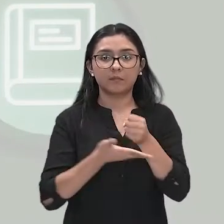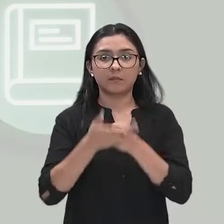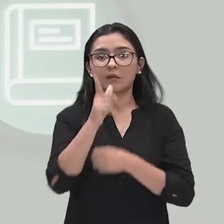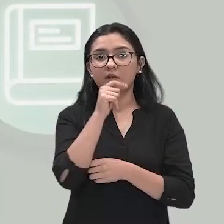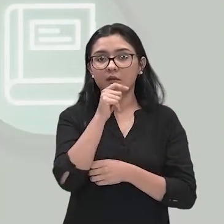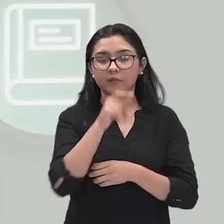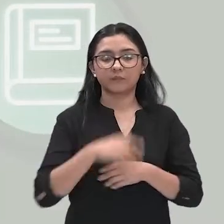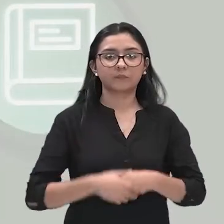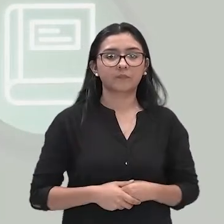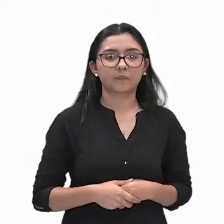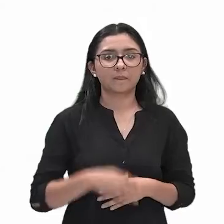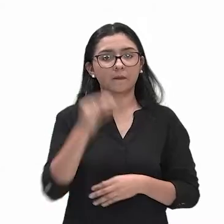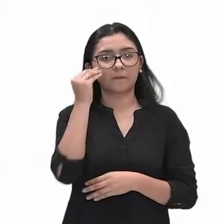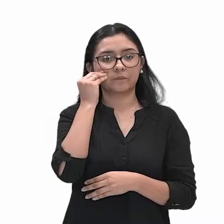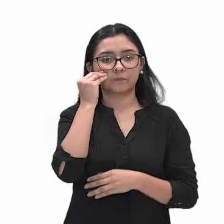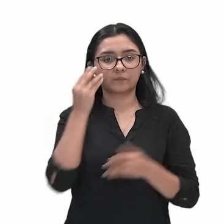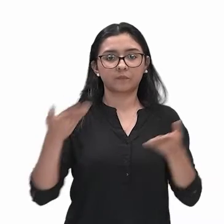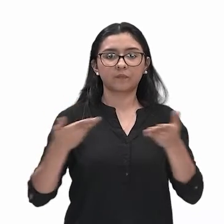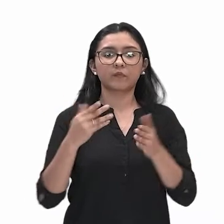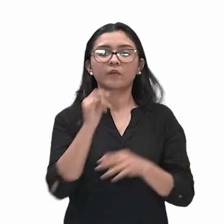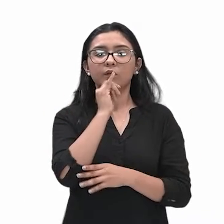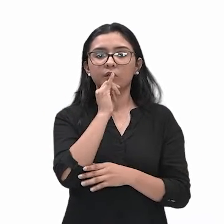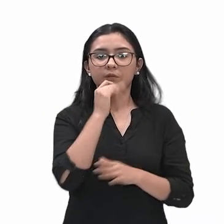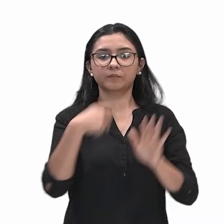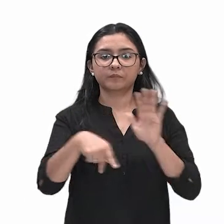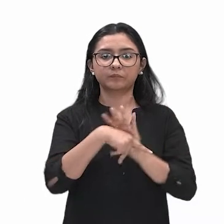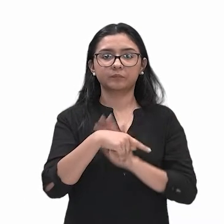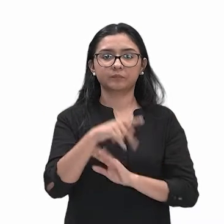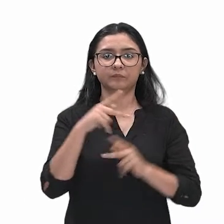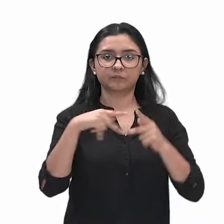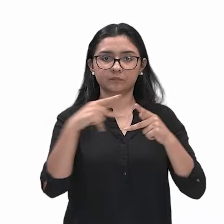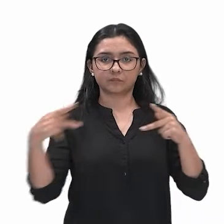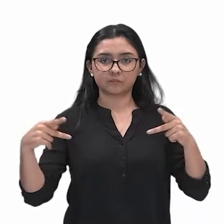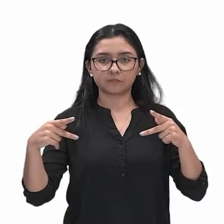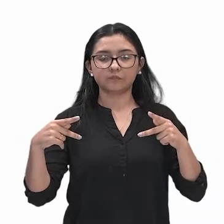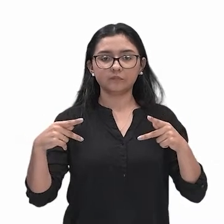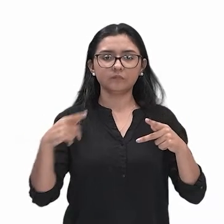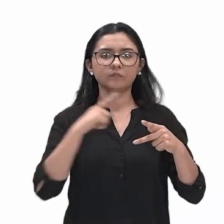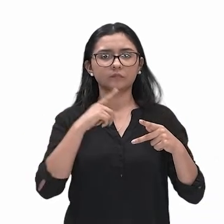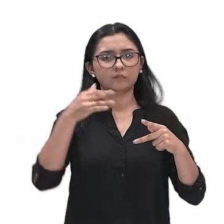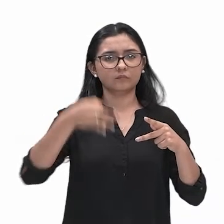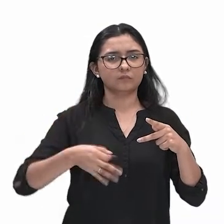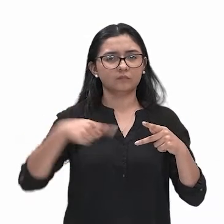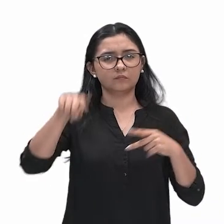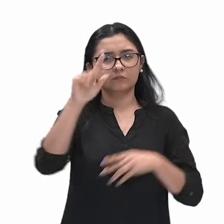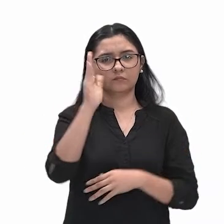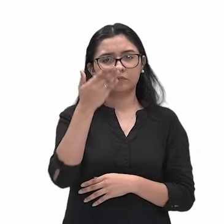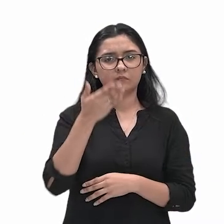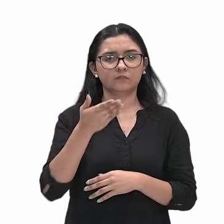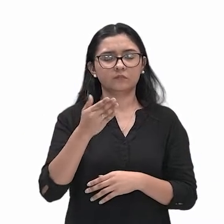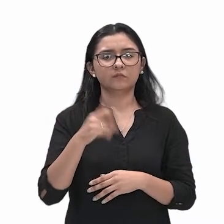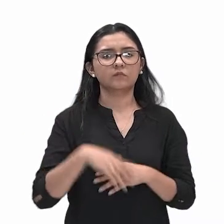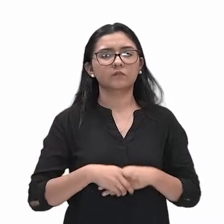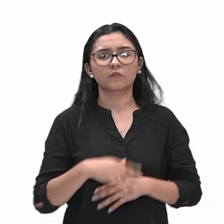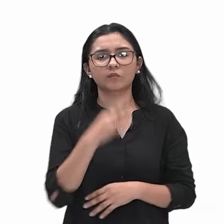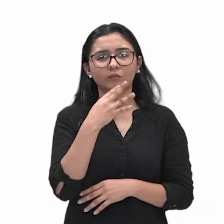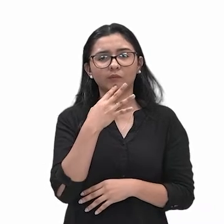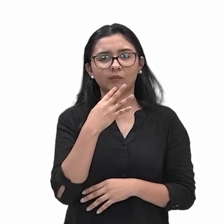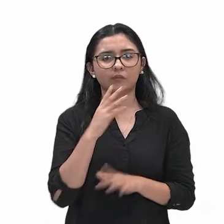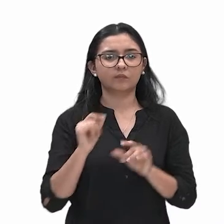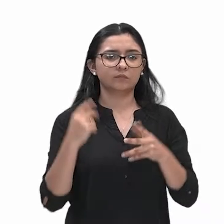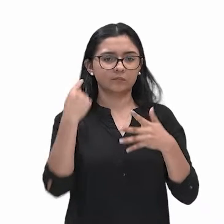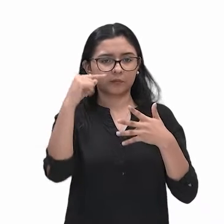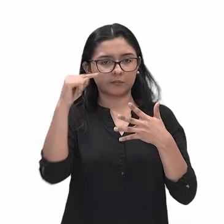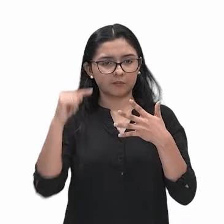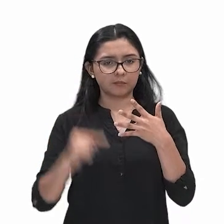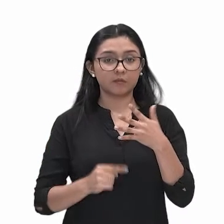ok? Bora dar uma olhadinha agora nos exemplos de proteína. E aí eu tenho certeza que muitos de vocês não sabiam, né, que